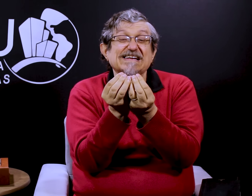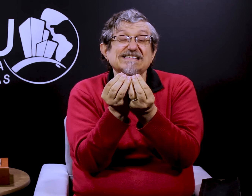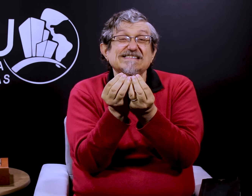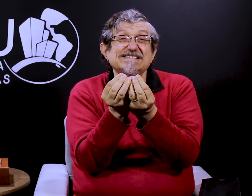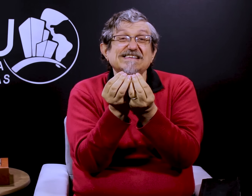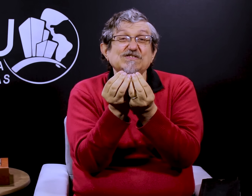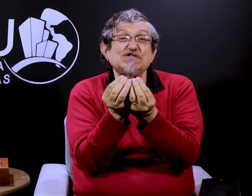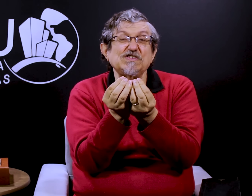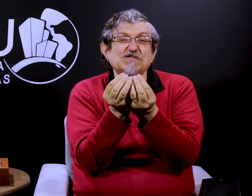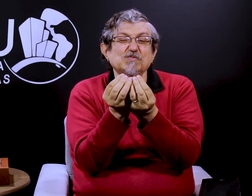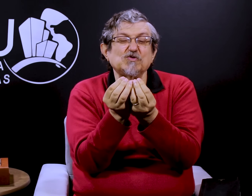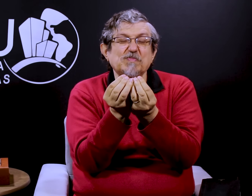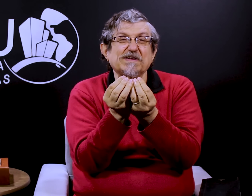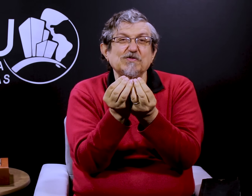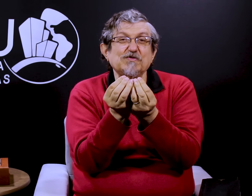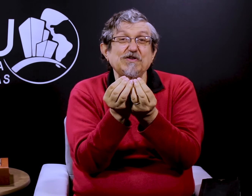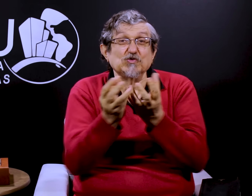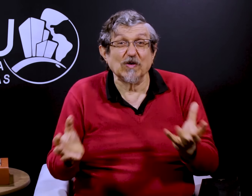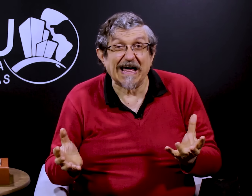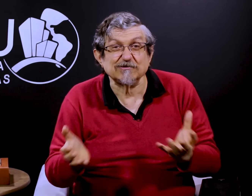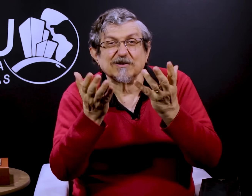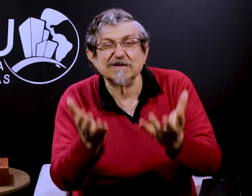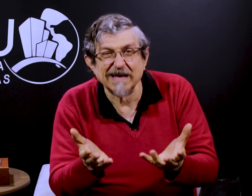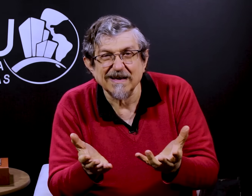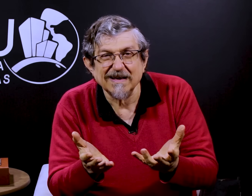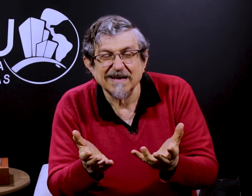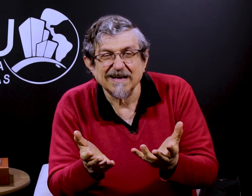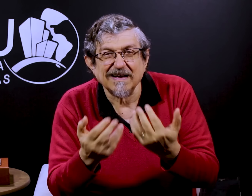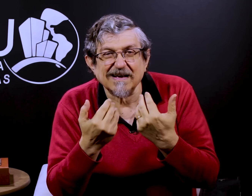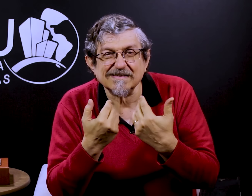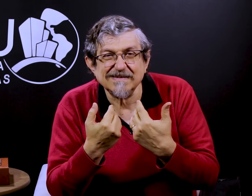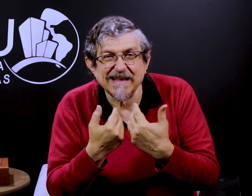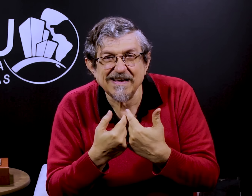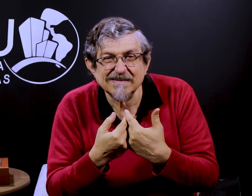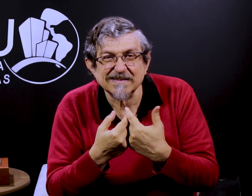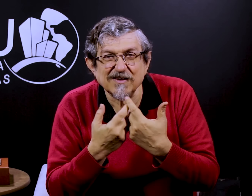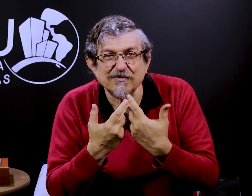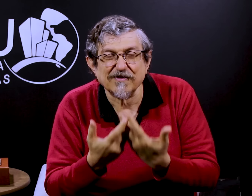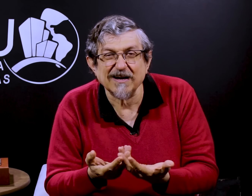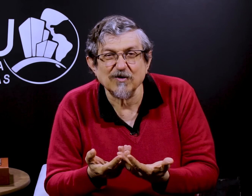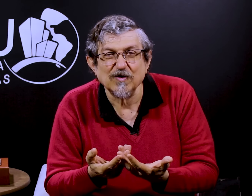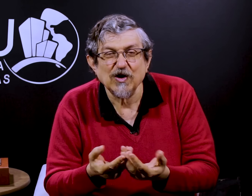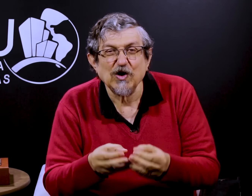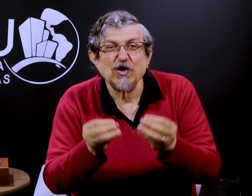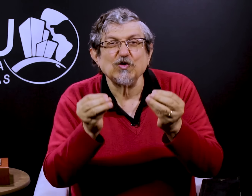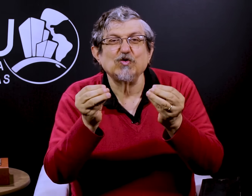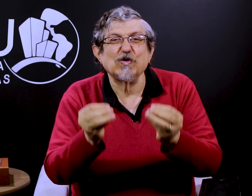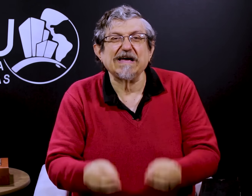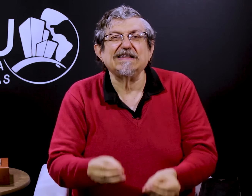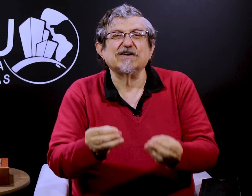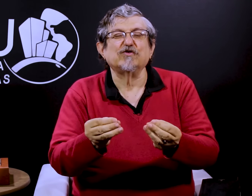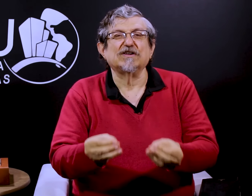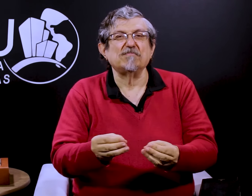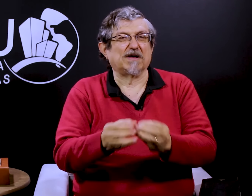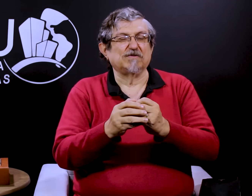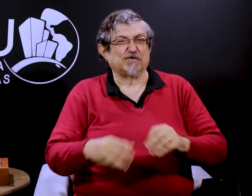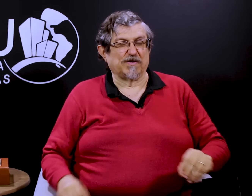lugar santíssimo e do Perdão Divino do lado tão o quê as leis que falam do